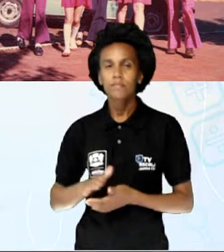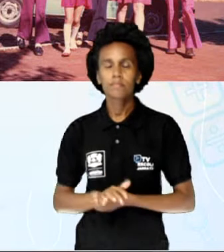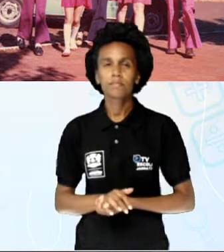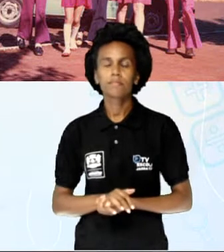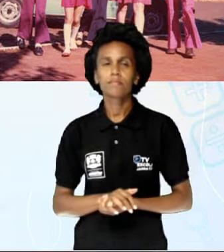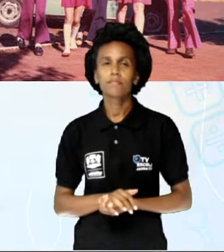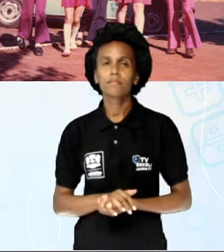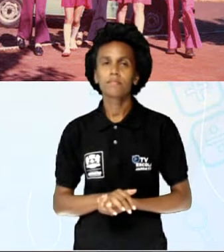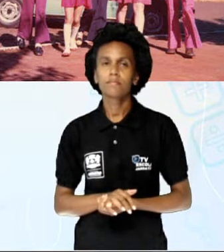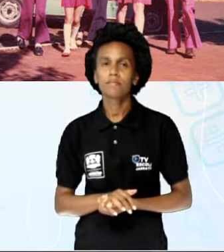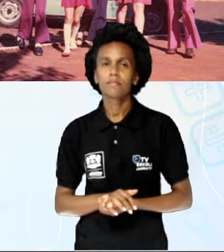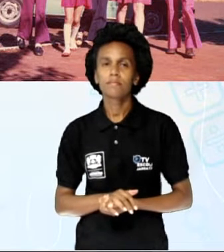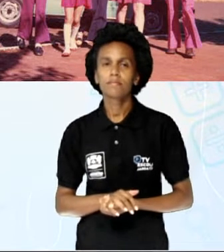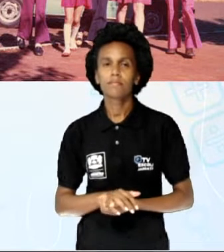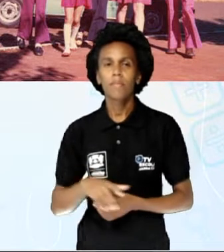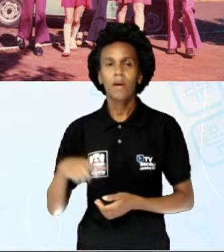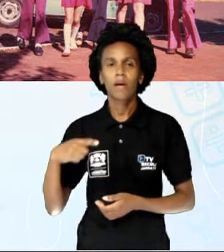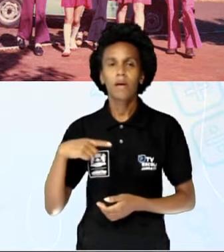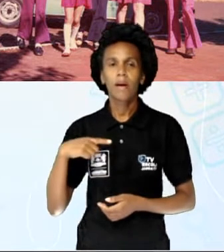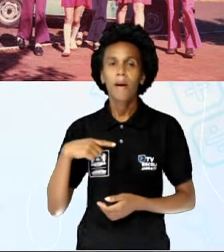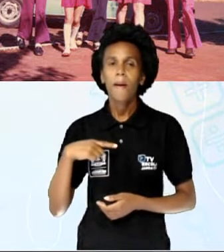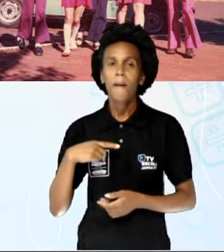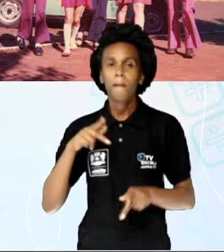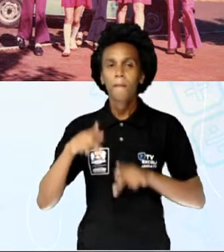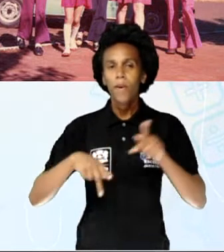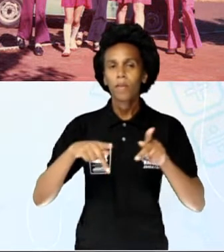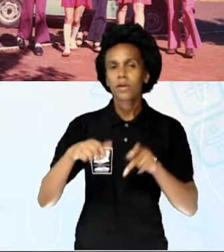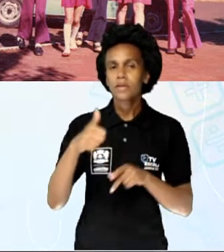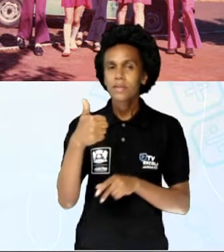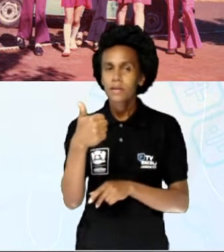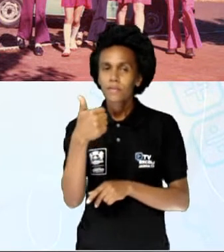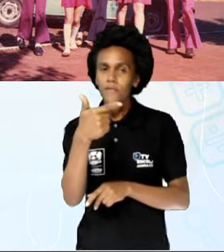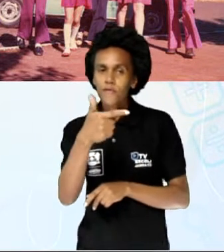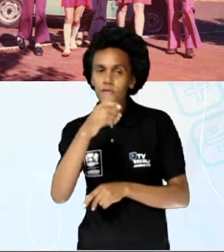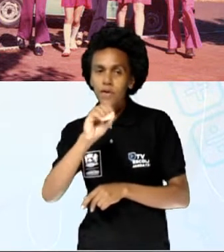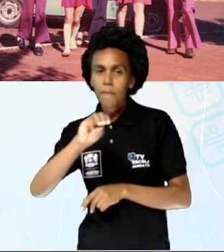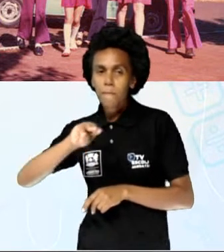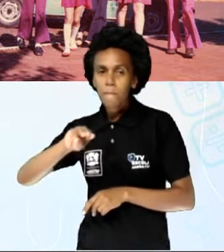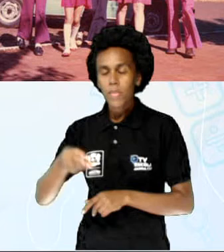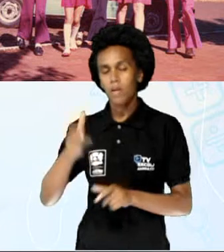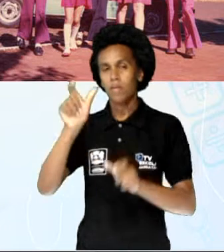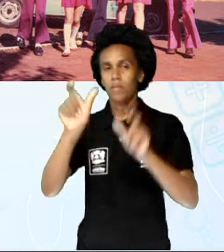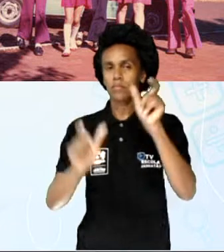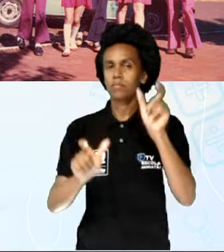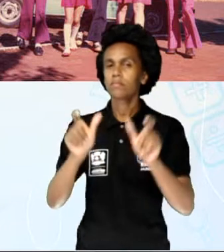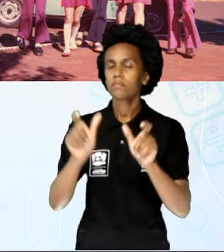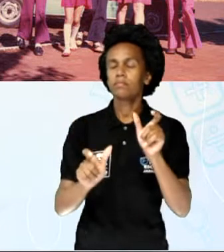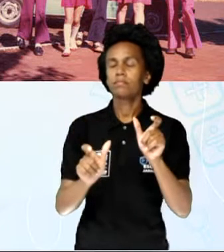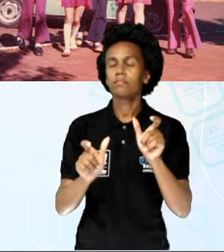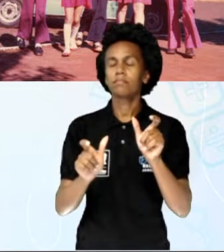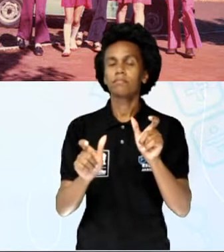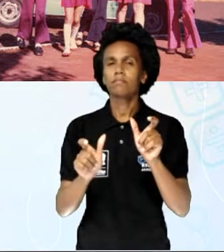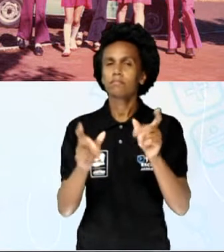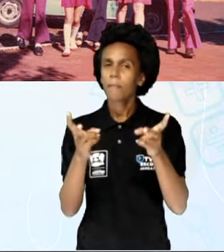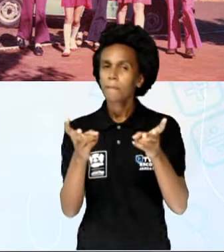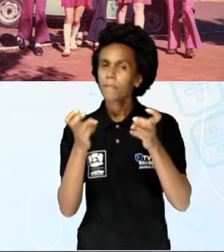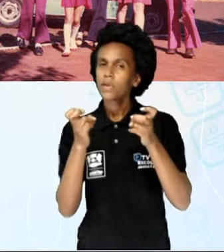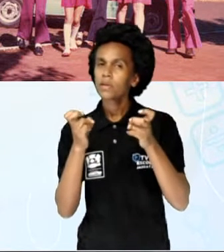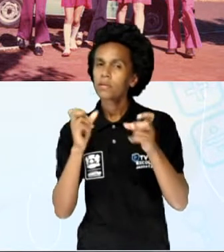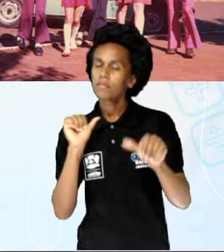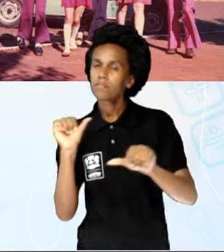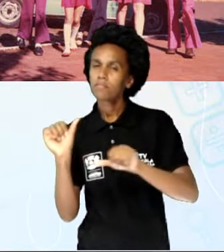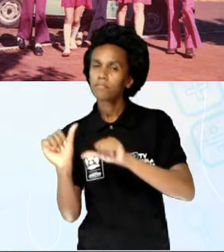passava de 120 milhões de habitantes. Ou seja, já dá para perceber uma leve transformação na